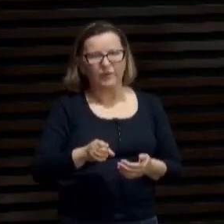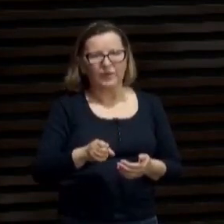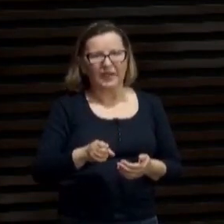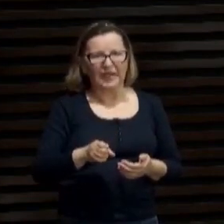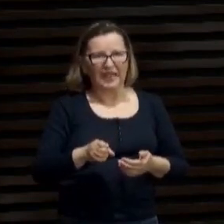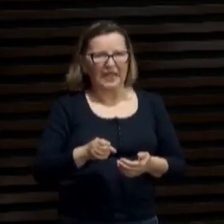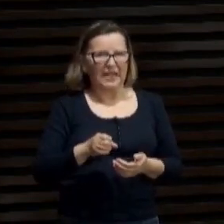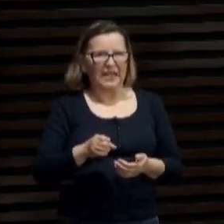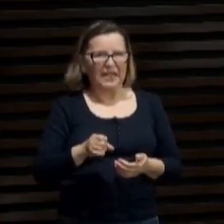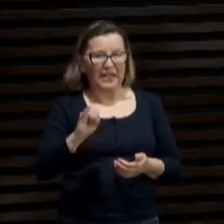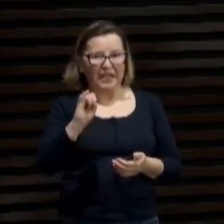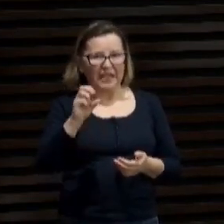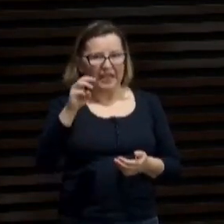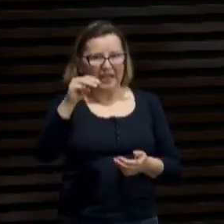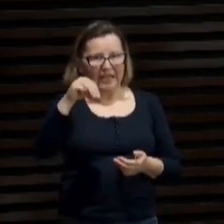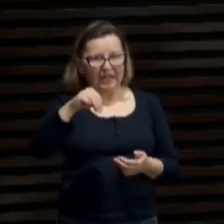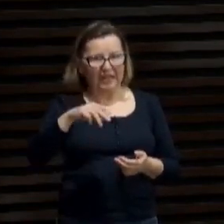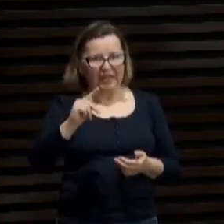jamais terá alegria no Senhor.